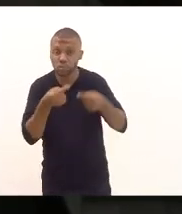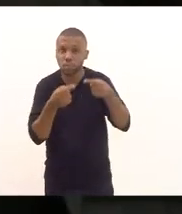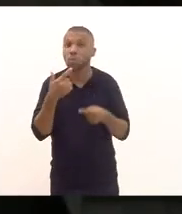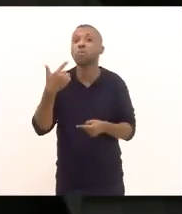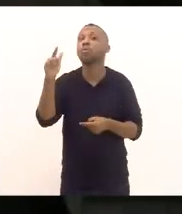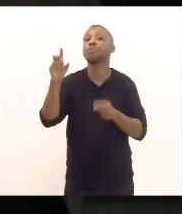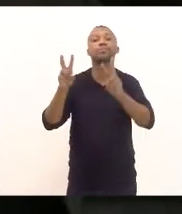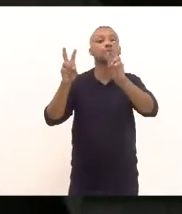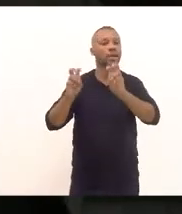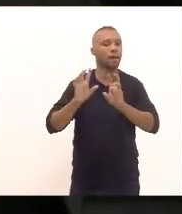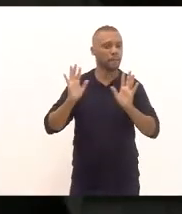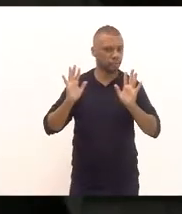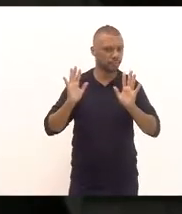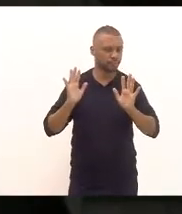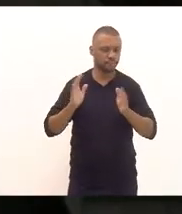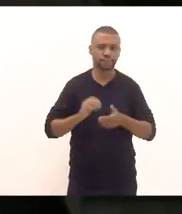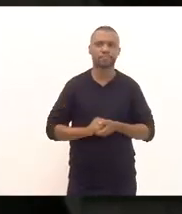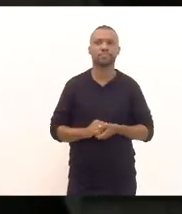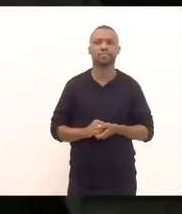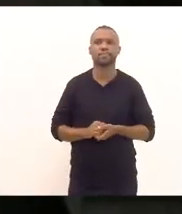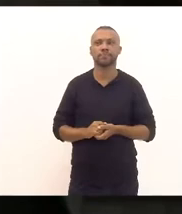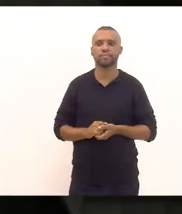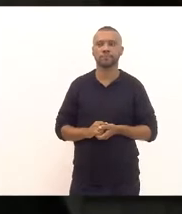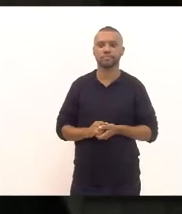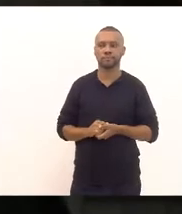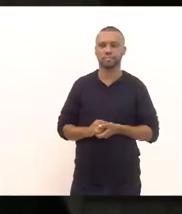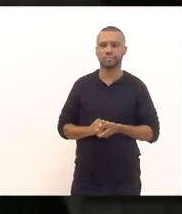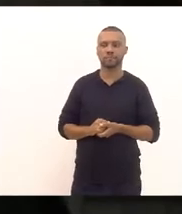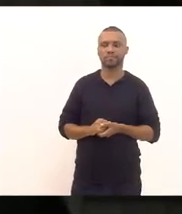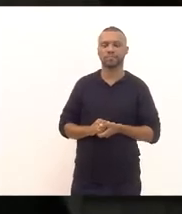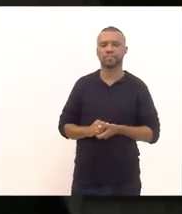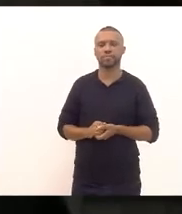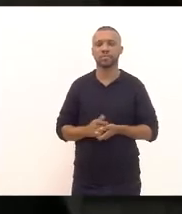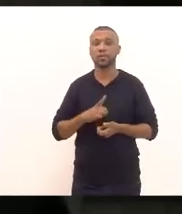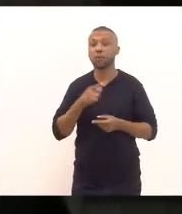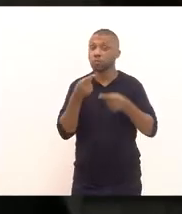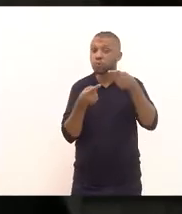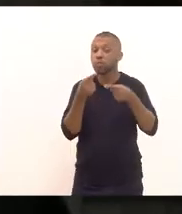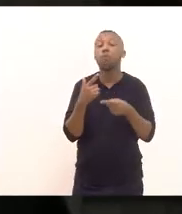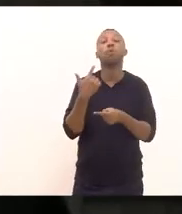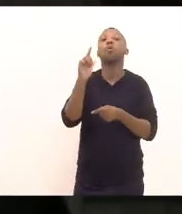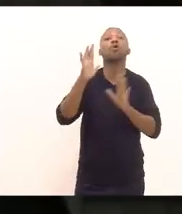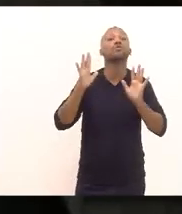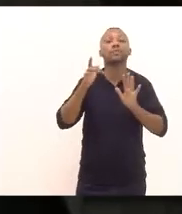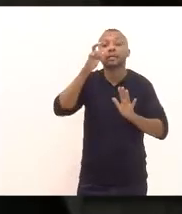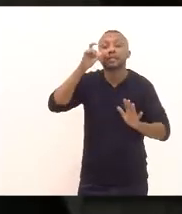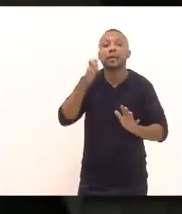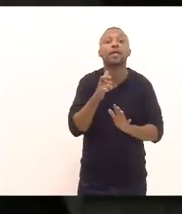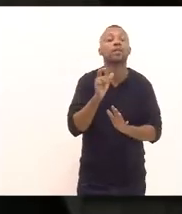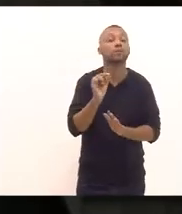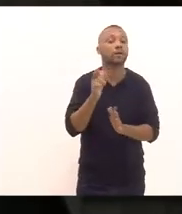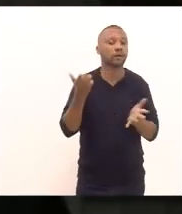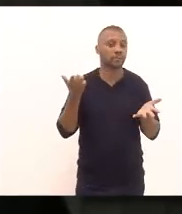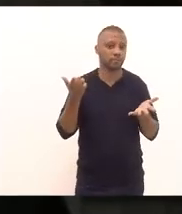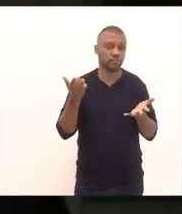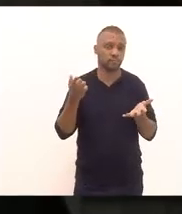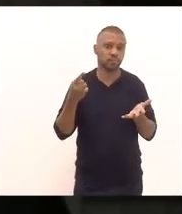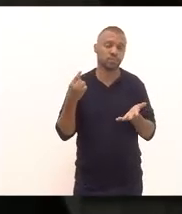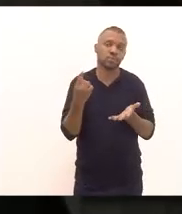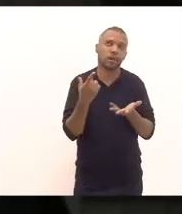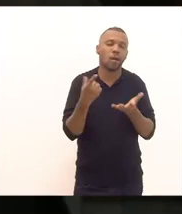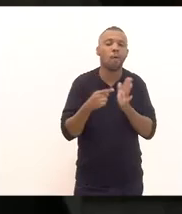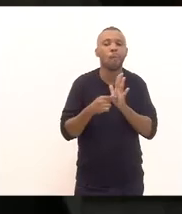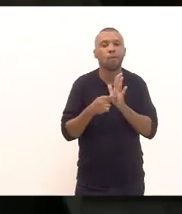discussão deputada deputada Lucinha eu vou fazer outro tipo de discussão porque a Mi me interessa é